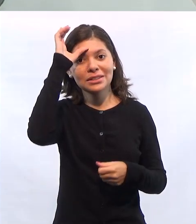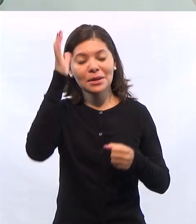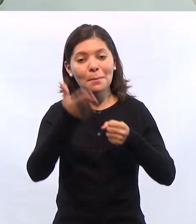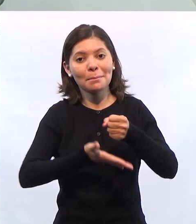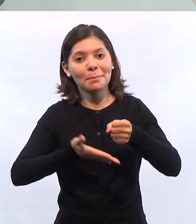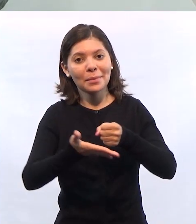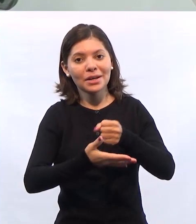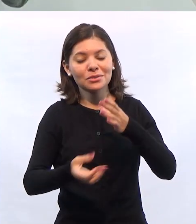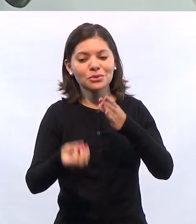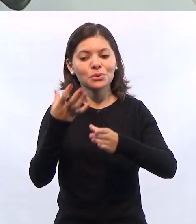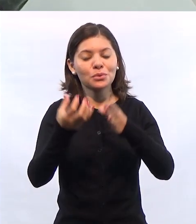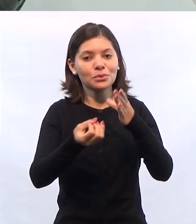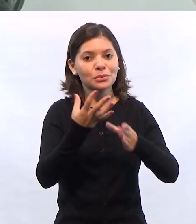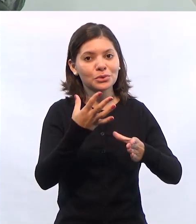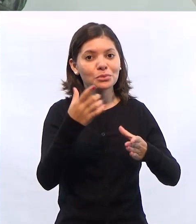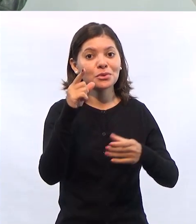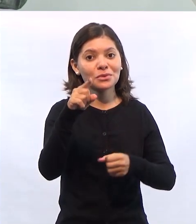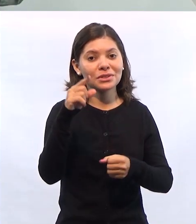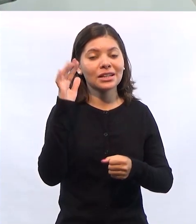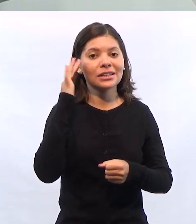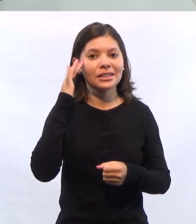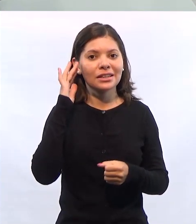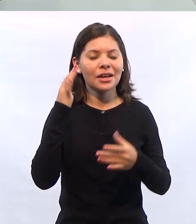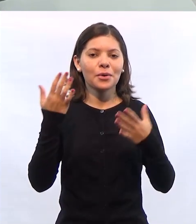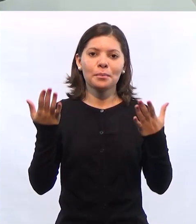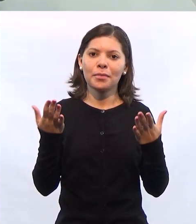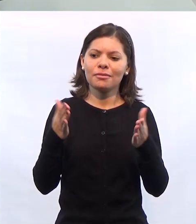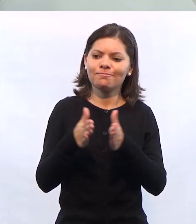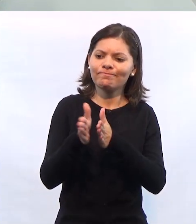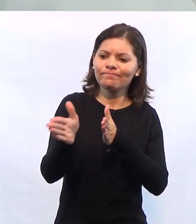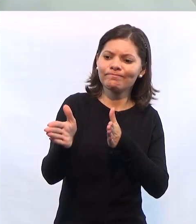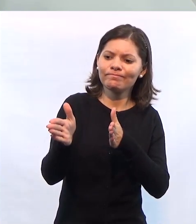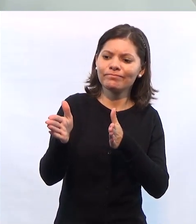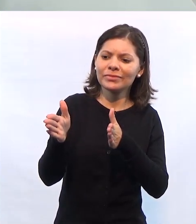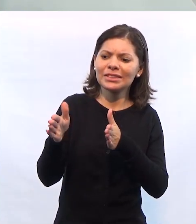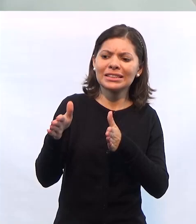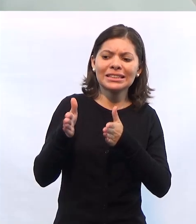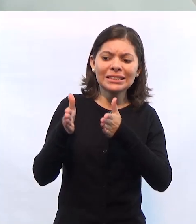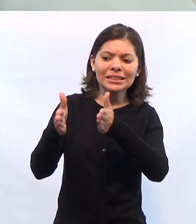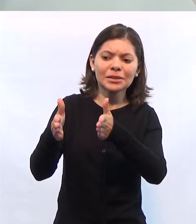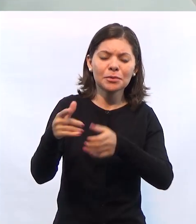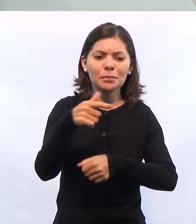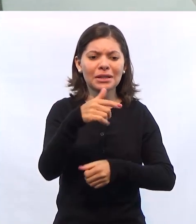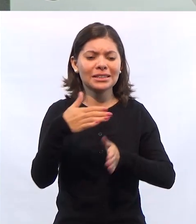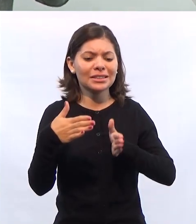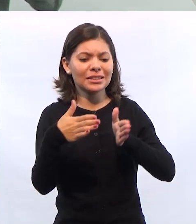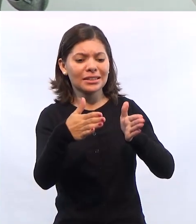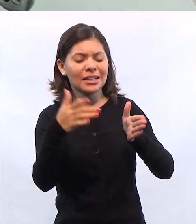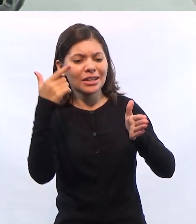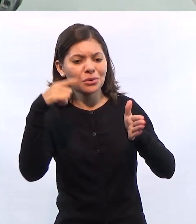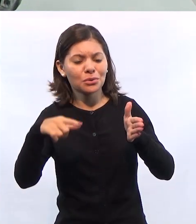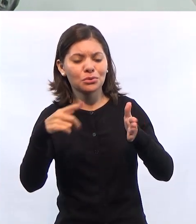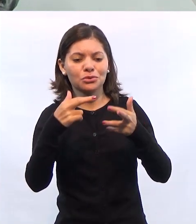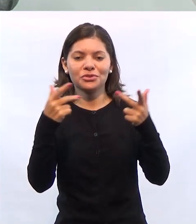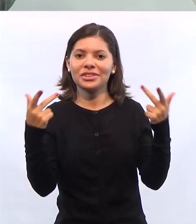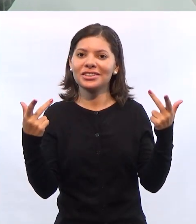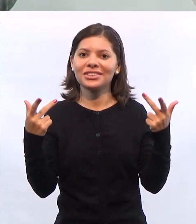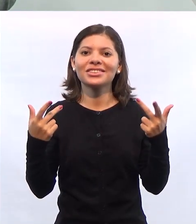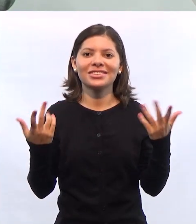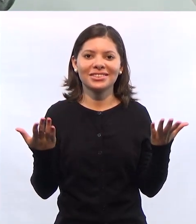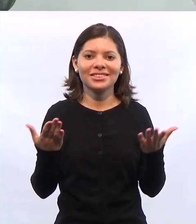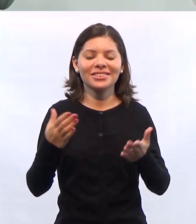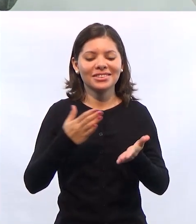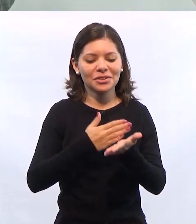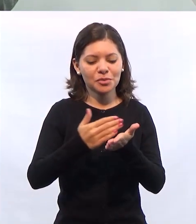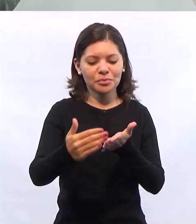ter esse conhecimento básico de onde surgiu para você entender Opa para esse lado eu preciso pegar esse caminho para este eu preciso pegar esse